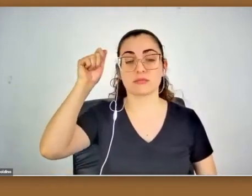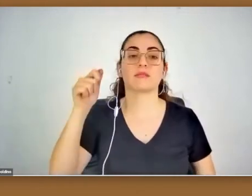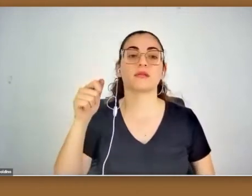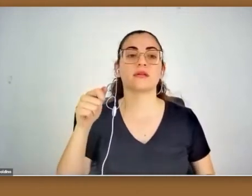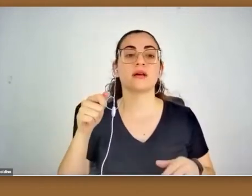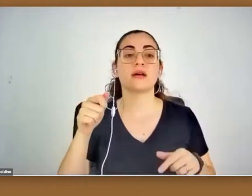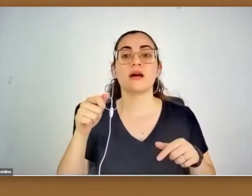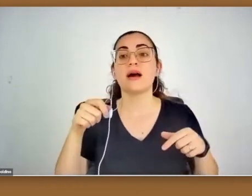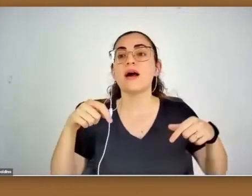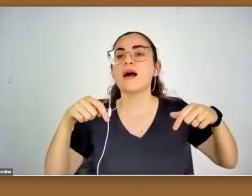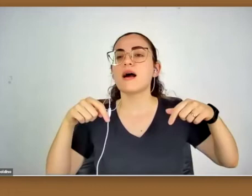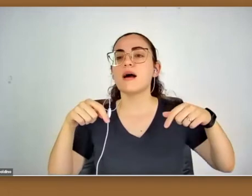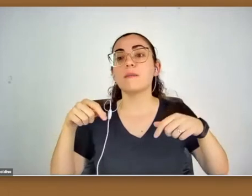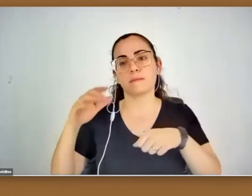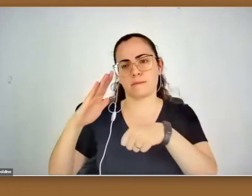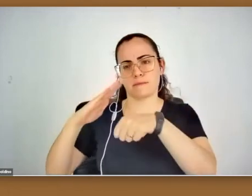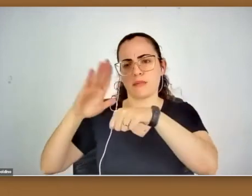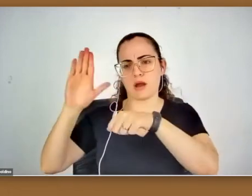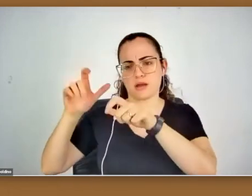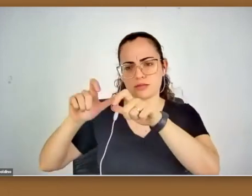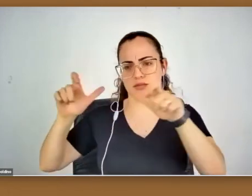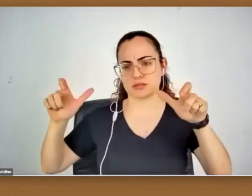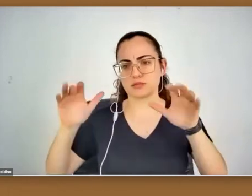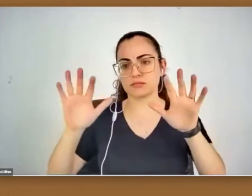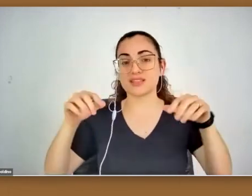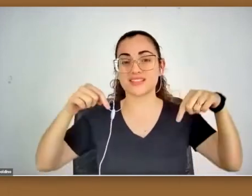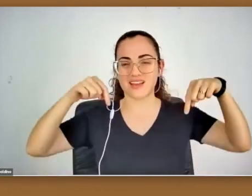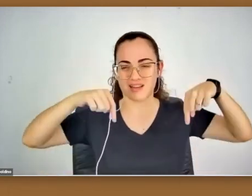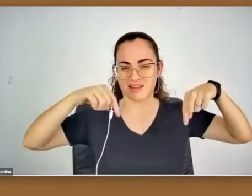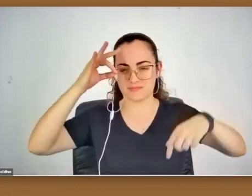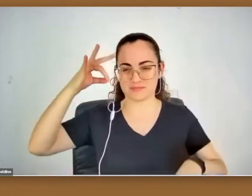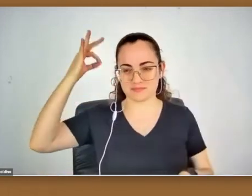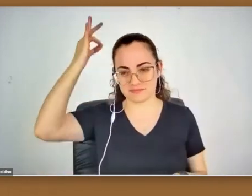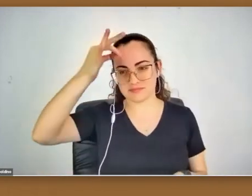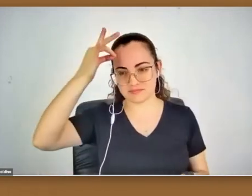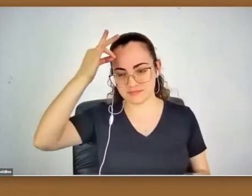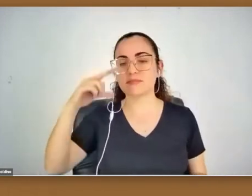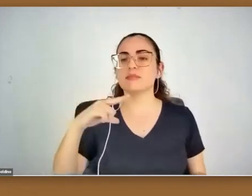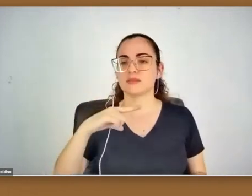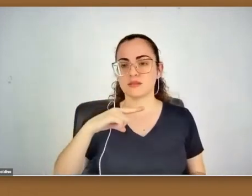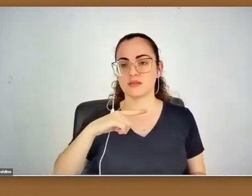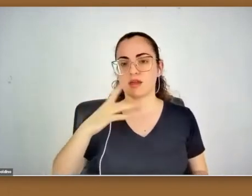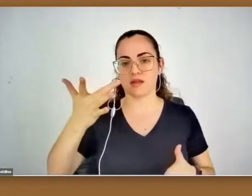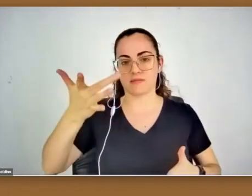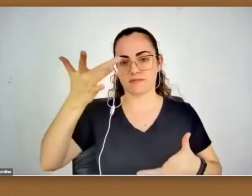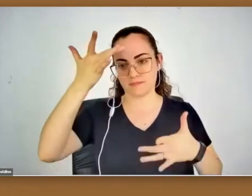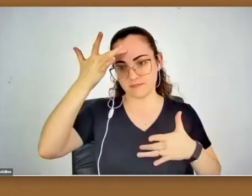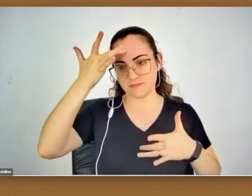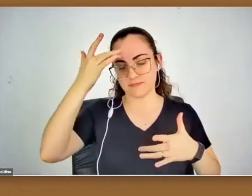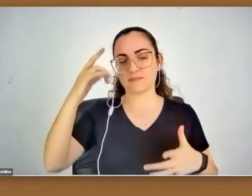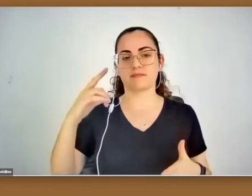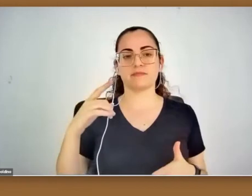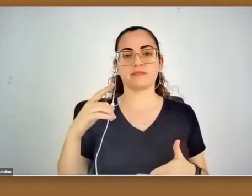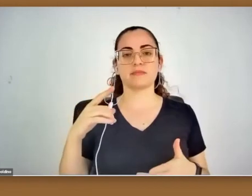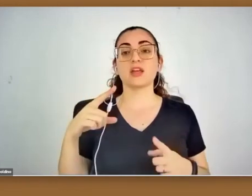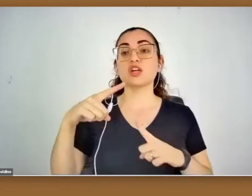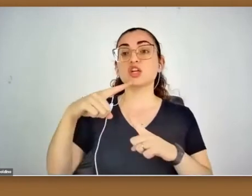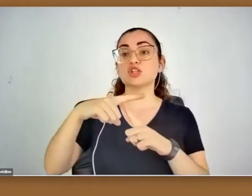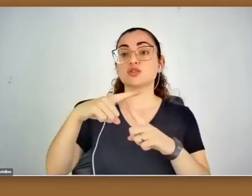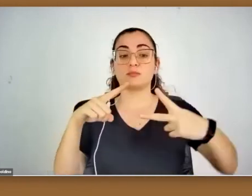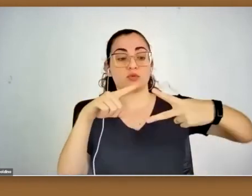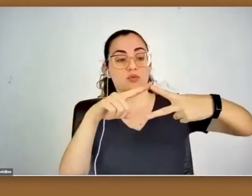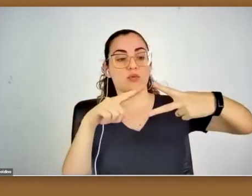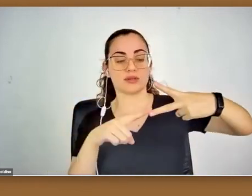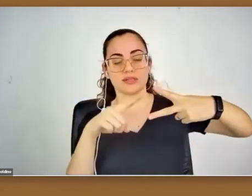lugar que a gente tem casos de malária, né? A gente tem dois tipos, a malária falcíparo e a malária